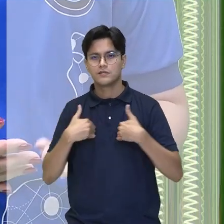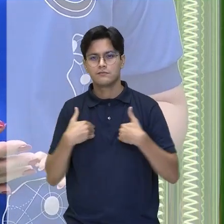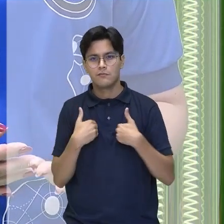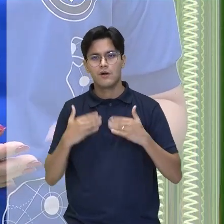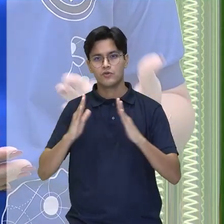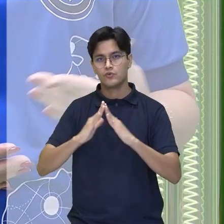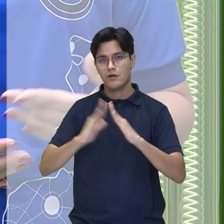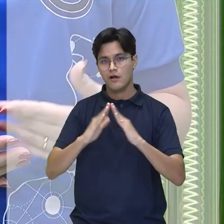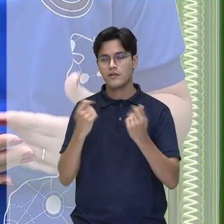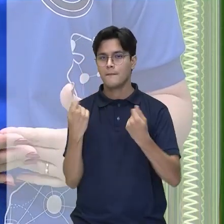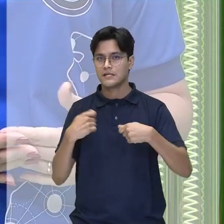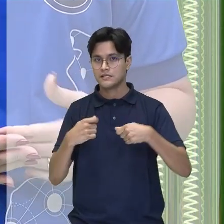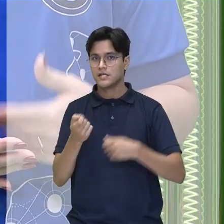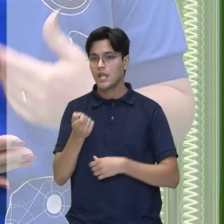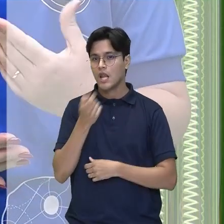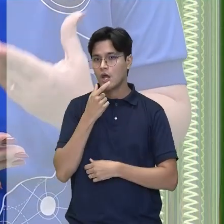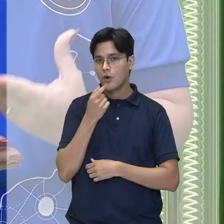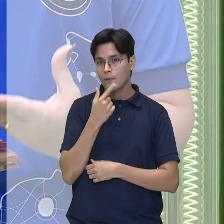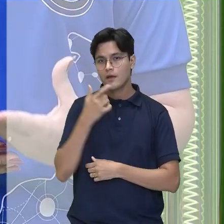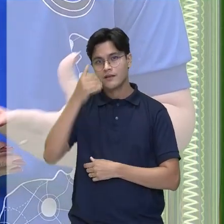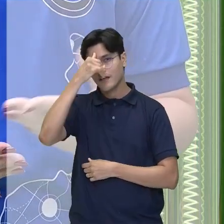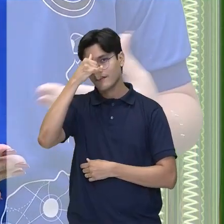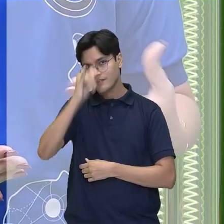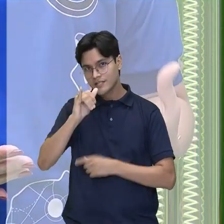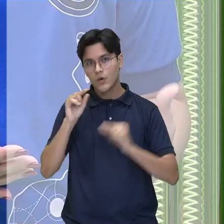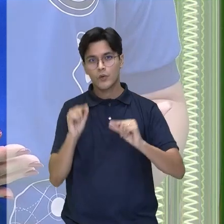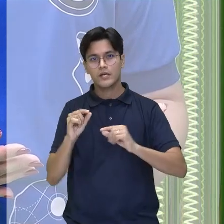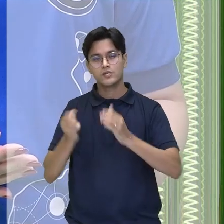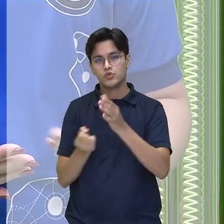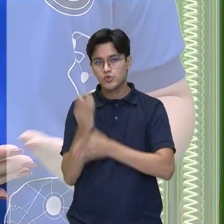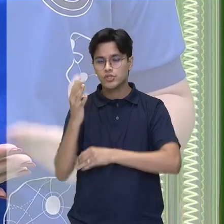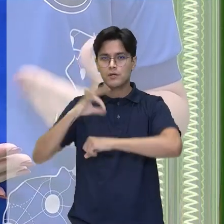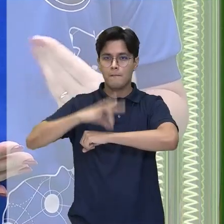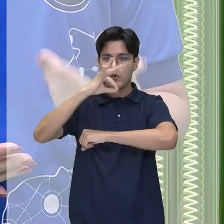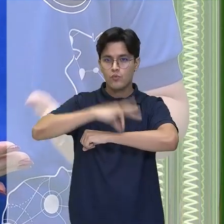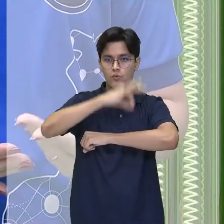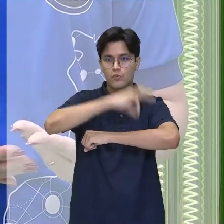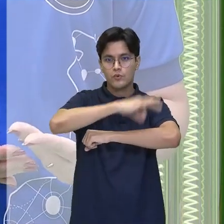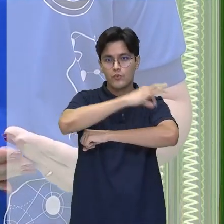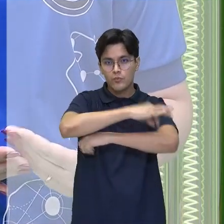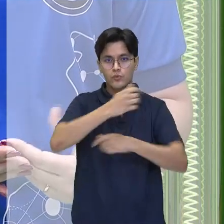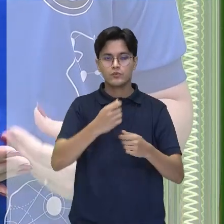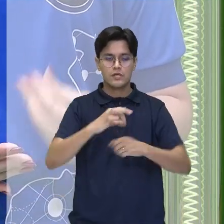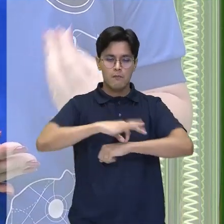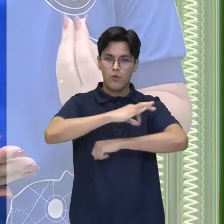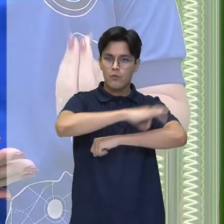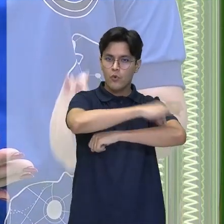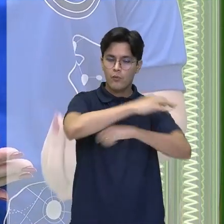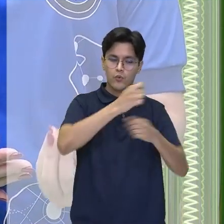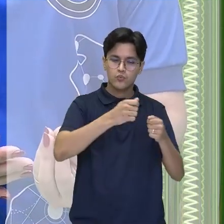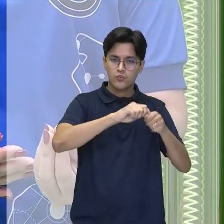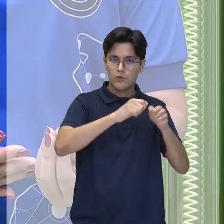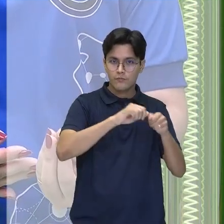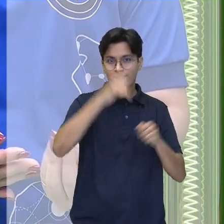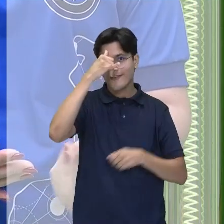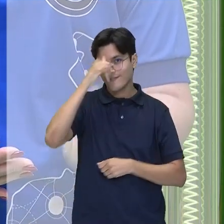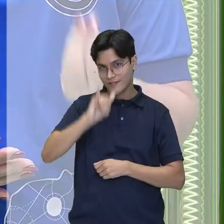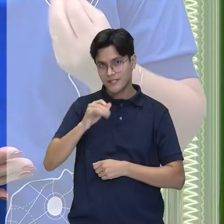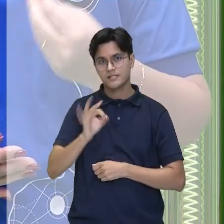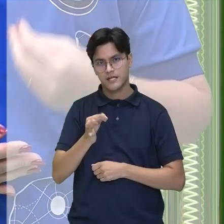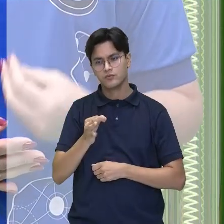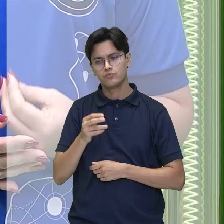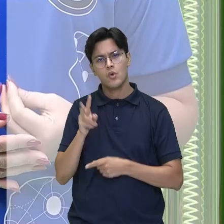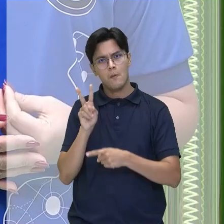tomar medicamentos para evitar que eles peguem pulgas, carrapatos, né? Dessa forma a gente não está protegendo só o animalzinho,